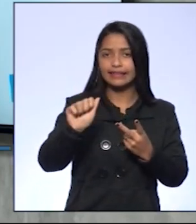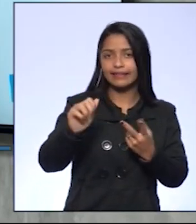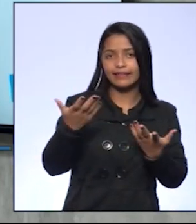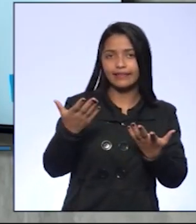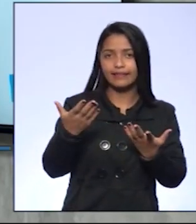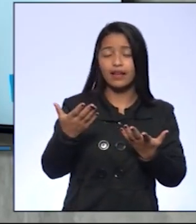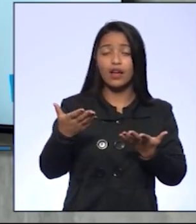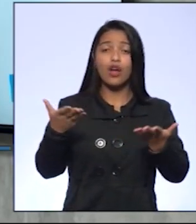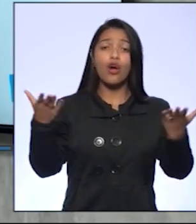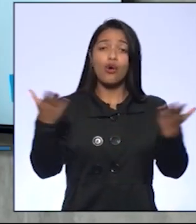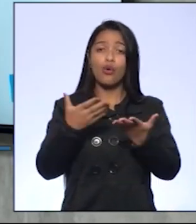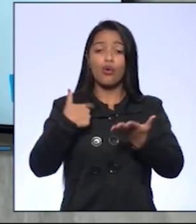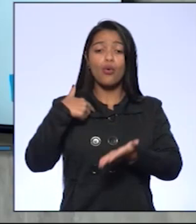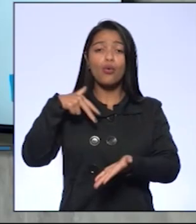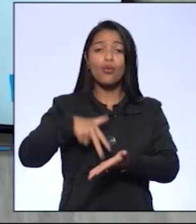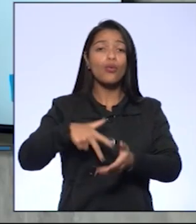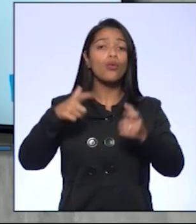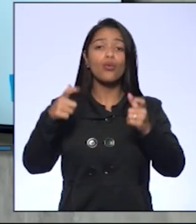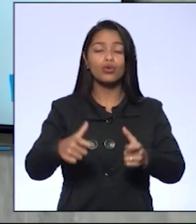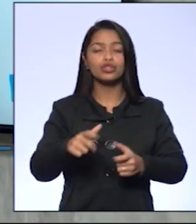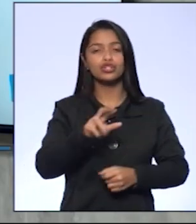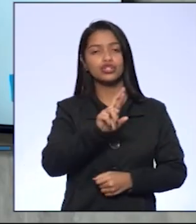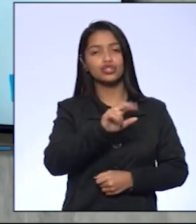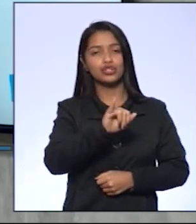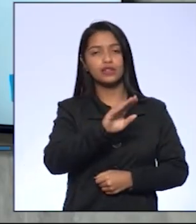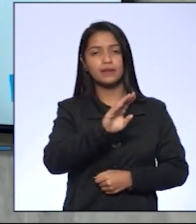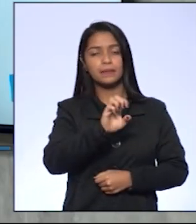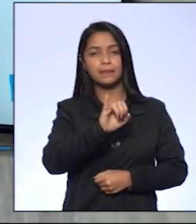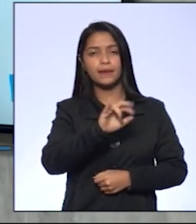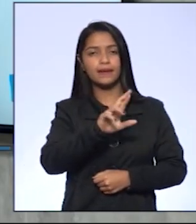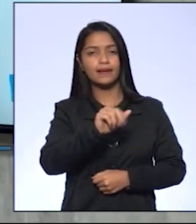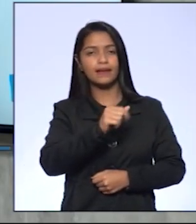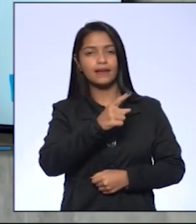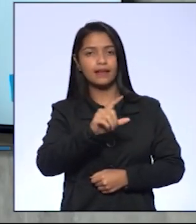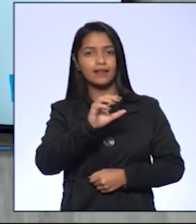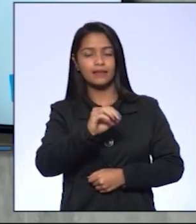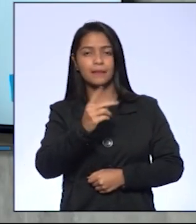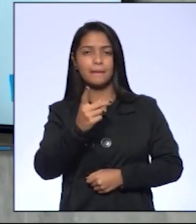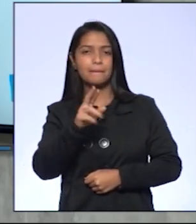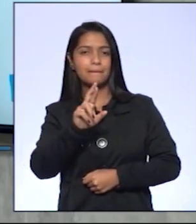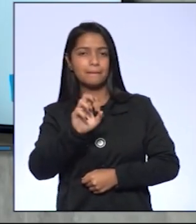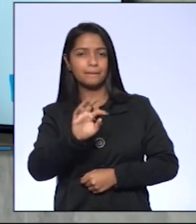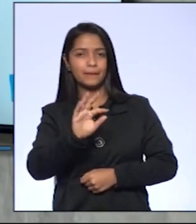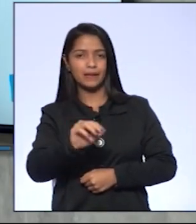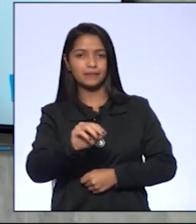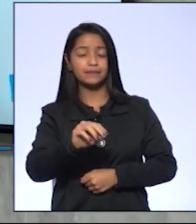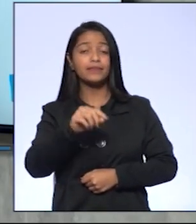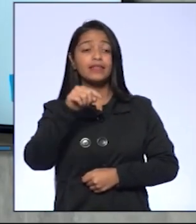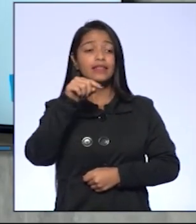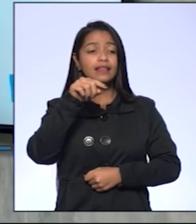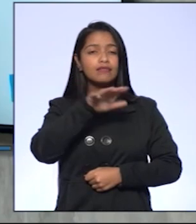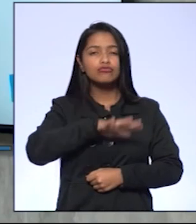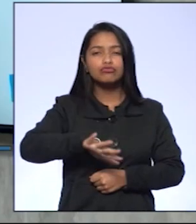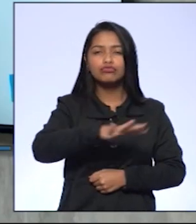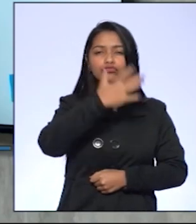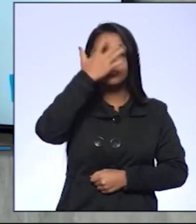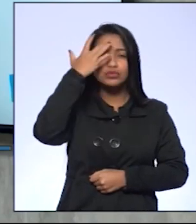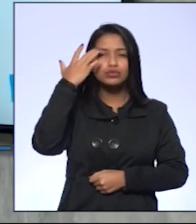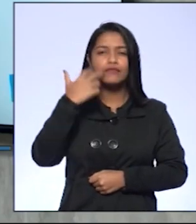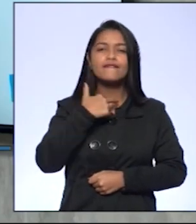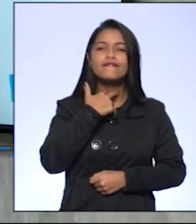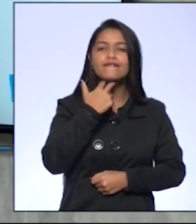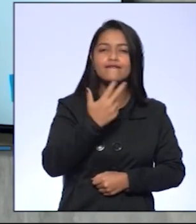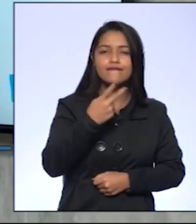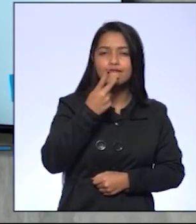em Ribeirão Preto. Olha que louco, né? Aqui, o sotaque é muito mais próximo do sotaque mineiro, né? E a gente sabe que no